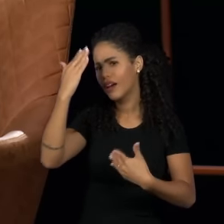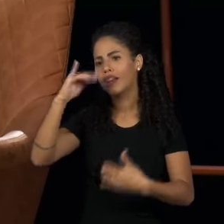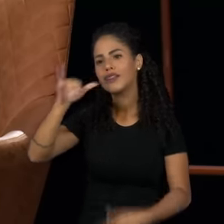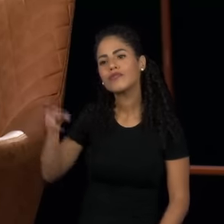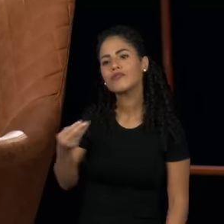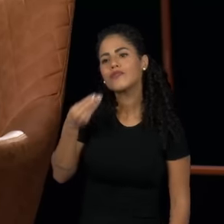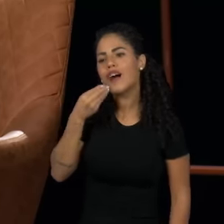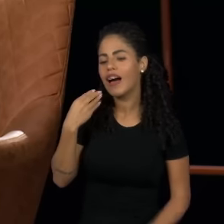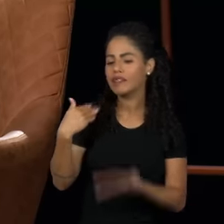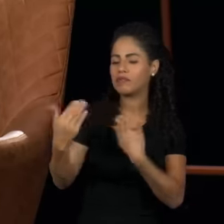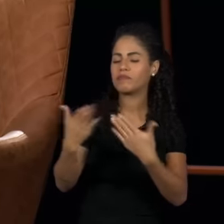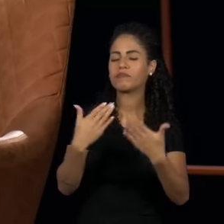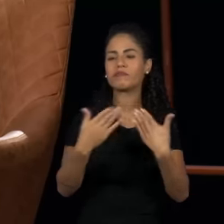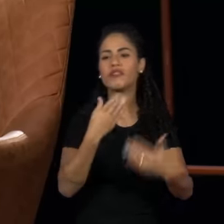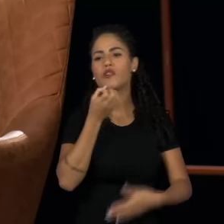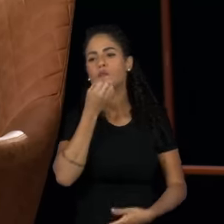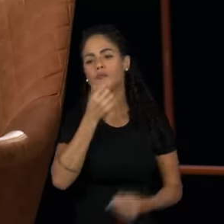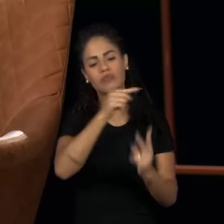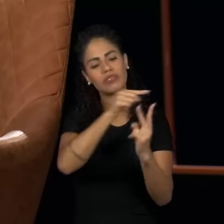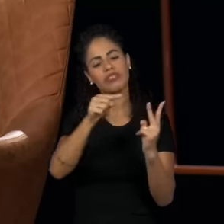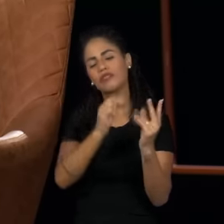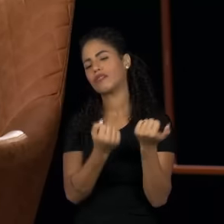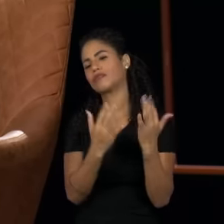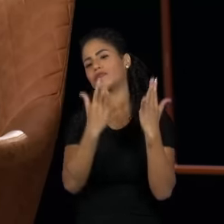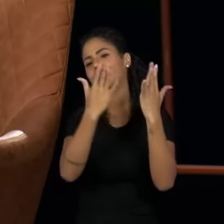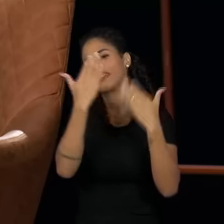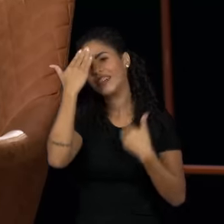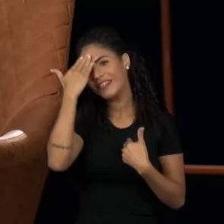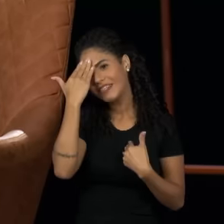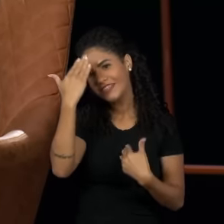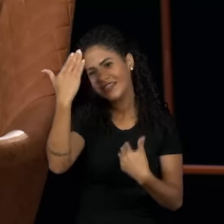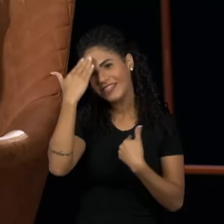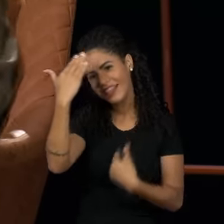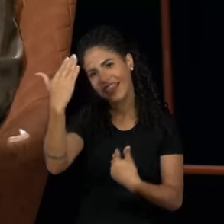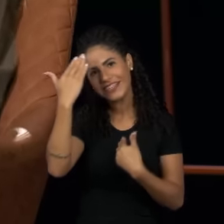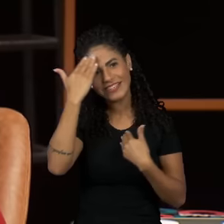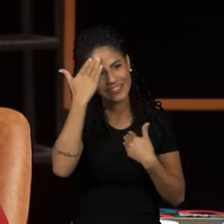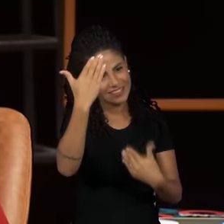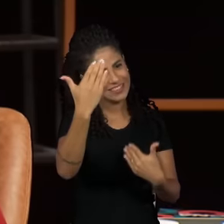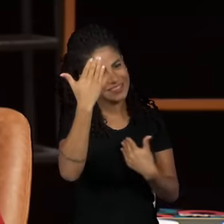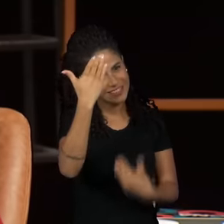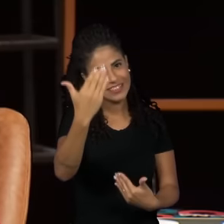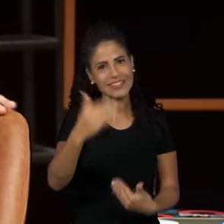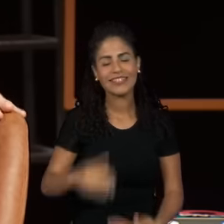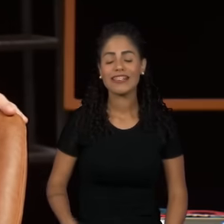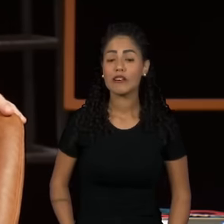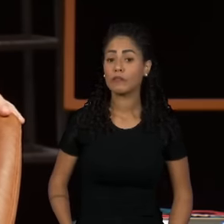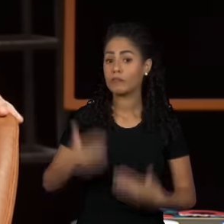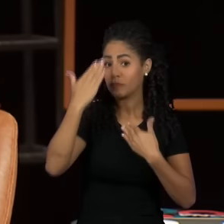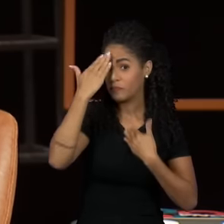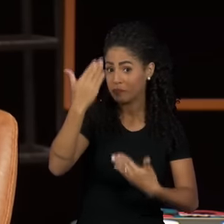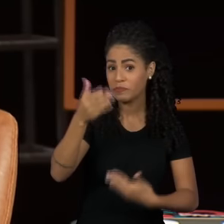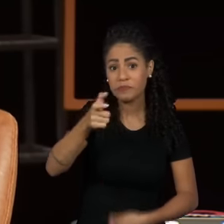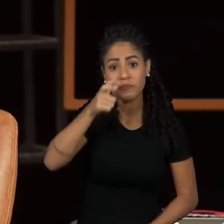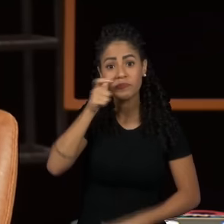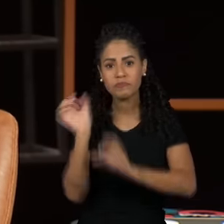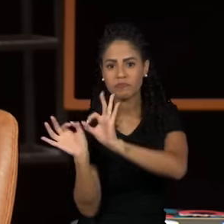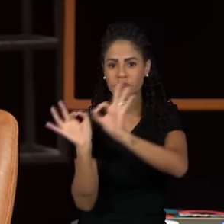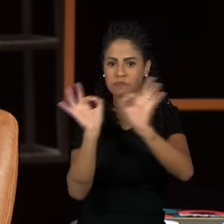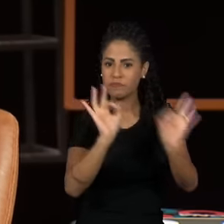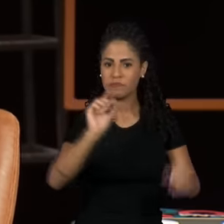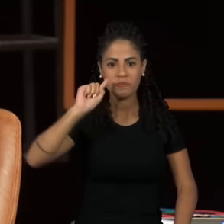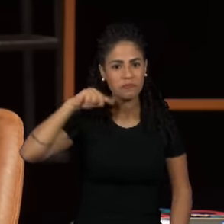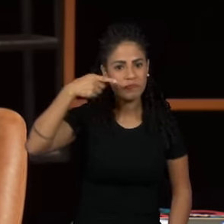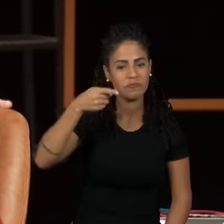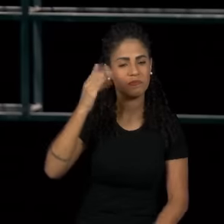Um papo maravilhoso. Vocês são encantadores. Muito obrigada. Obrigada, querida. Obrigada. Obrigado a todos que acompanharam o nosso programa. Até a